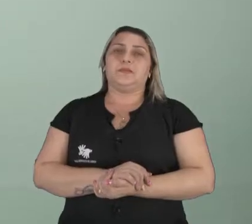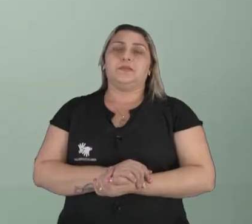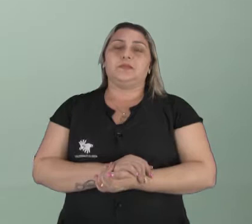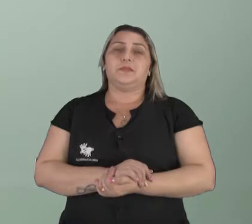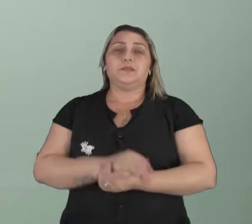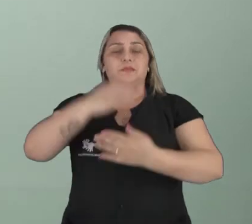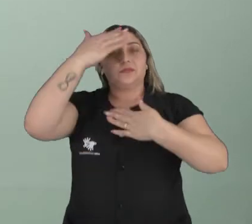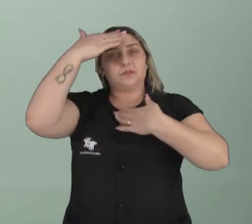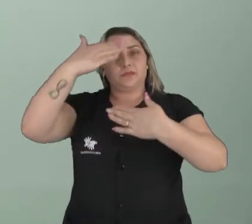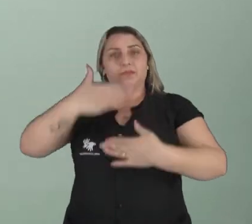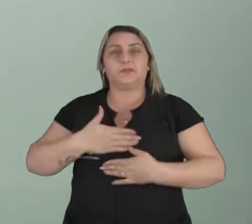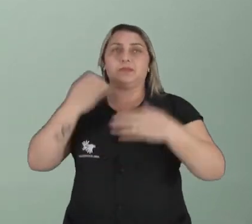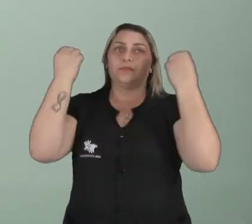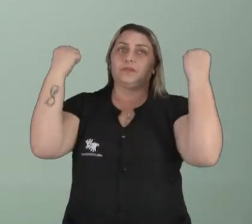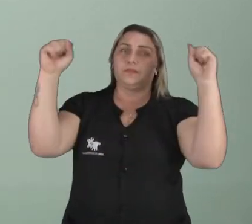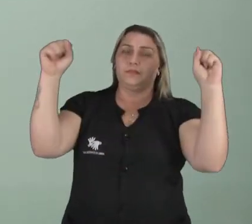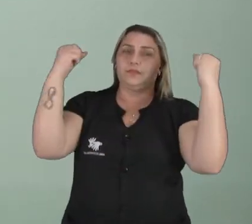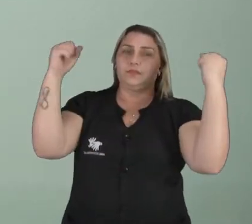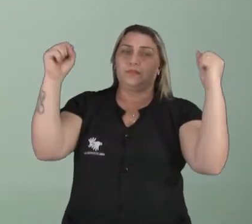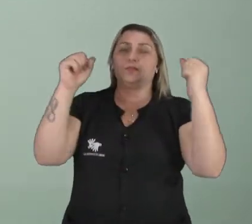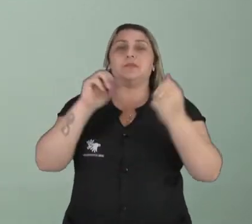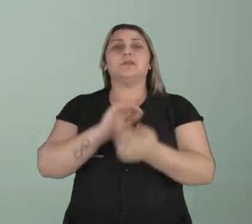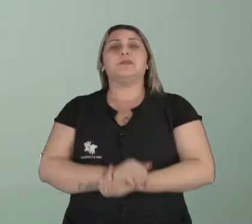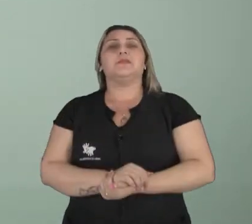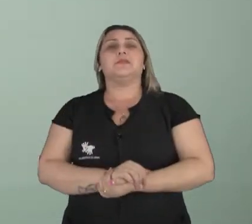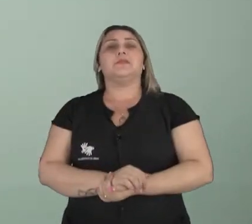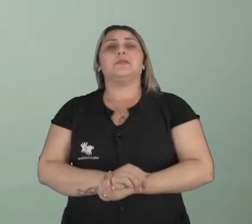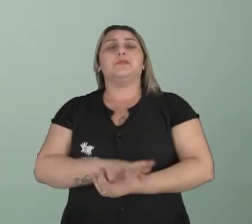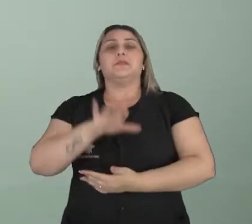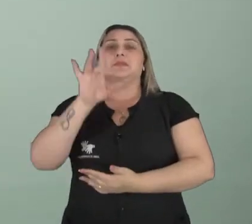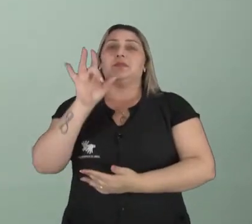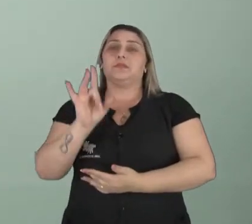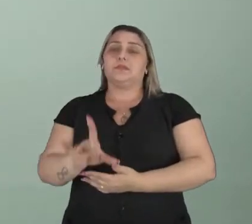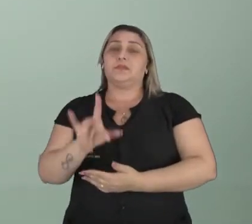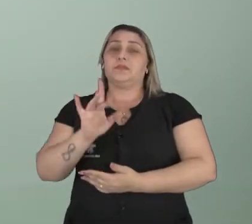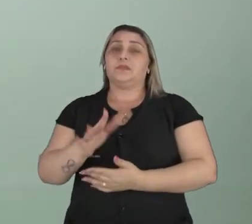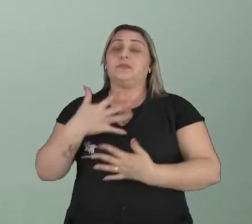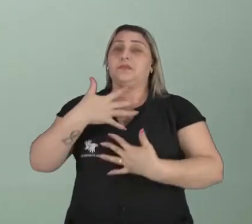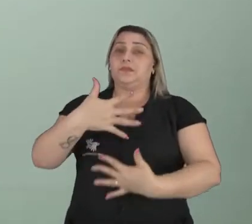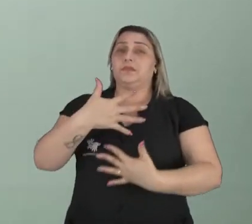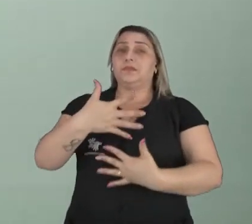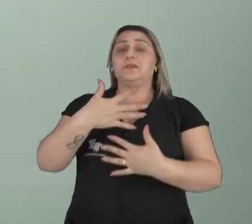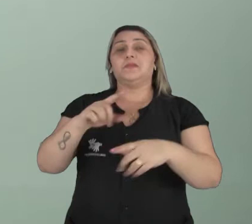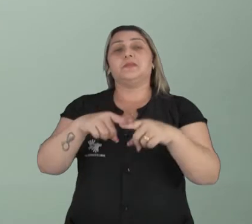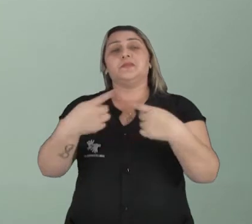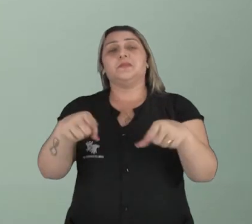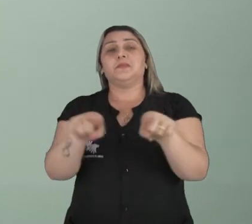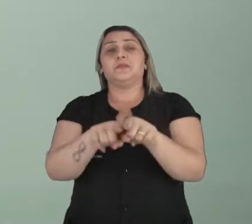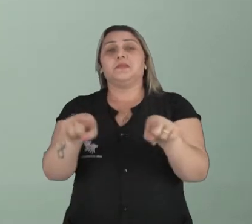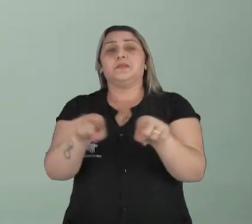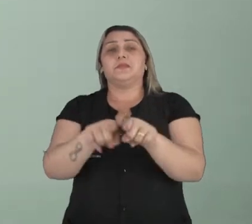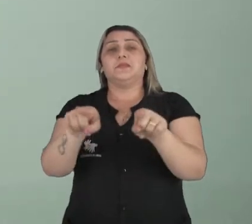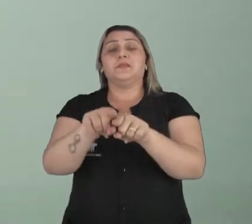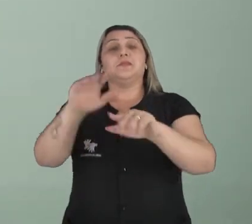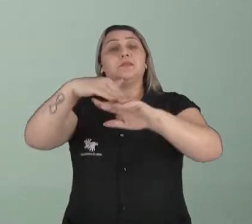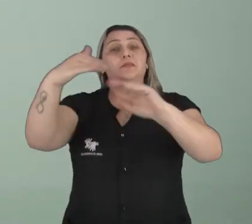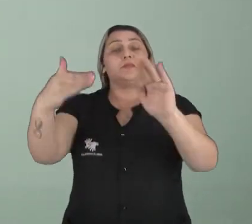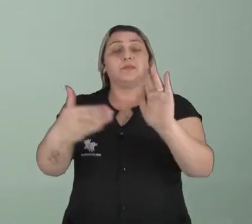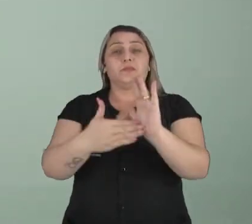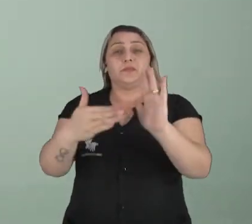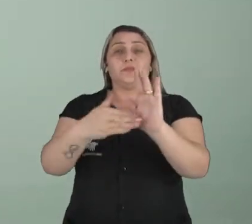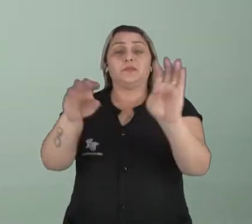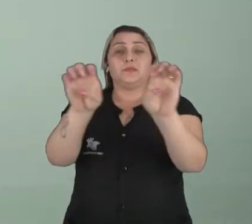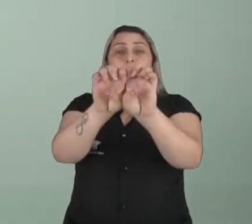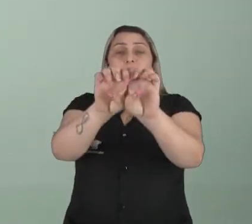então o corpo na Educação Física ele não é tratado somente não fiz o motor e sim na sua totalidade